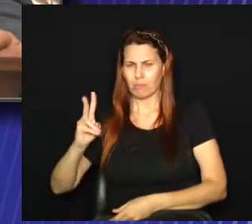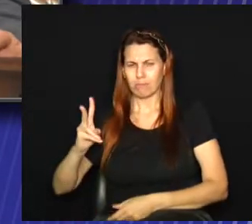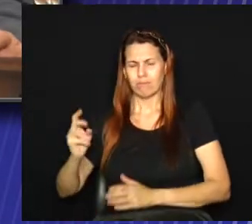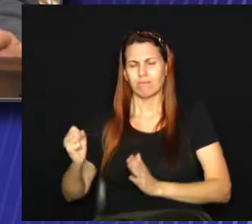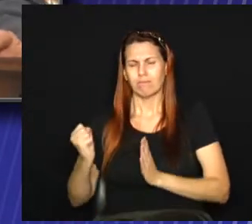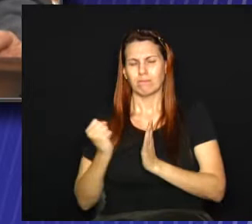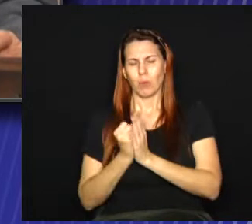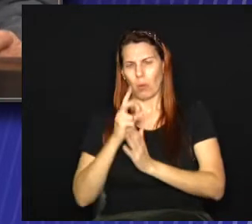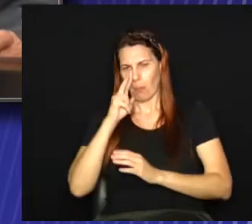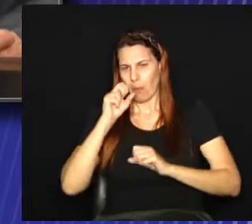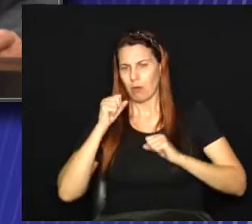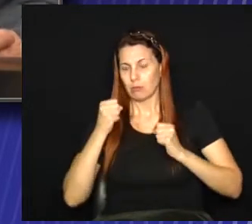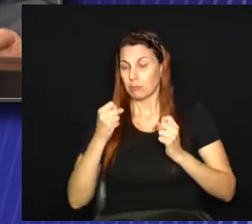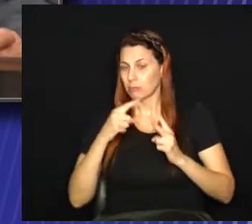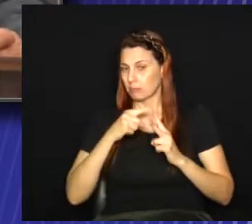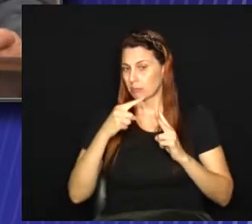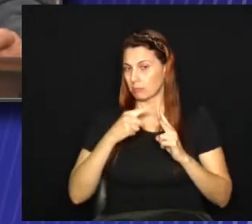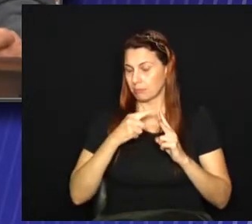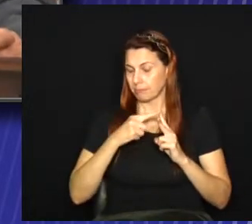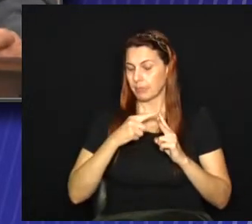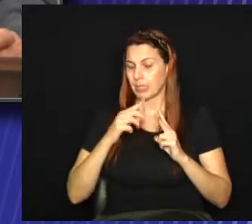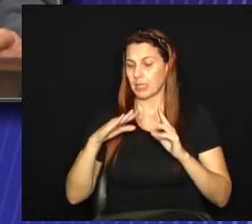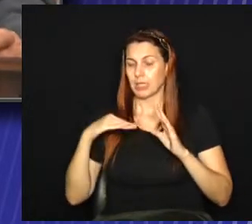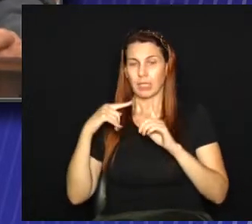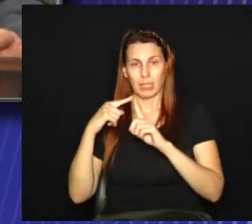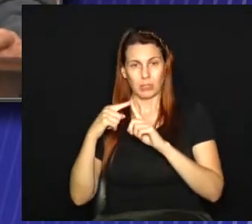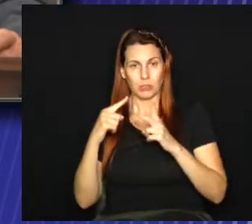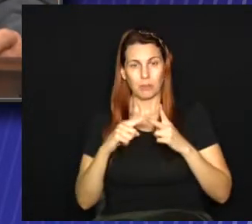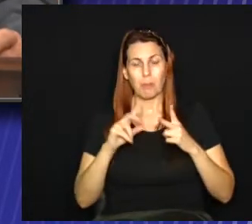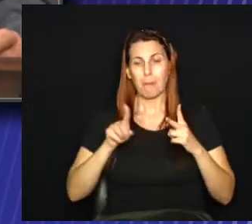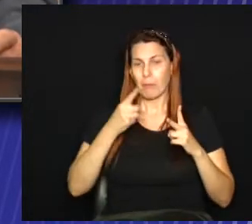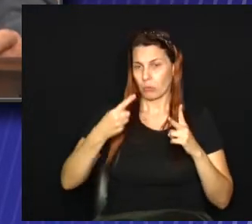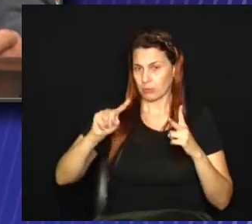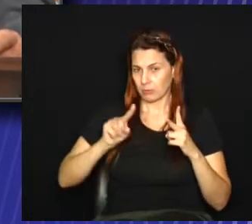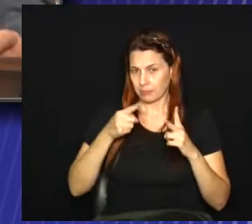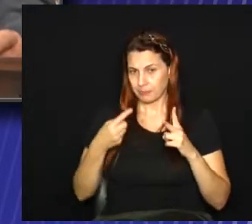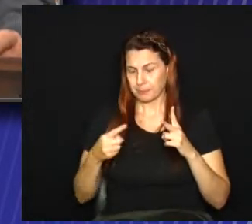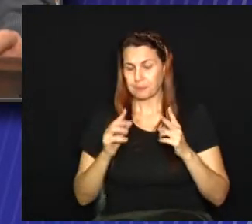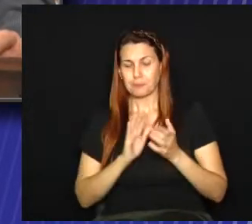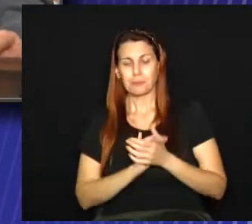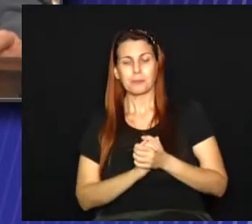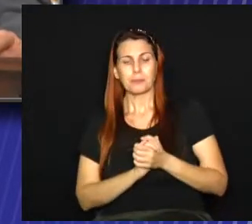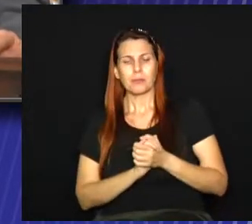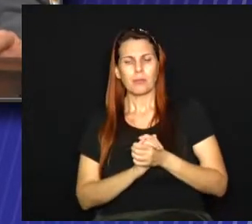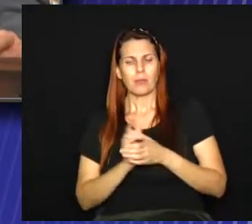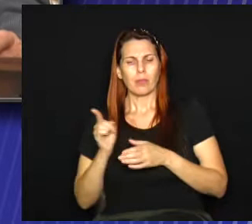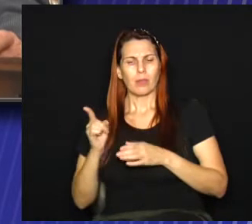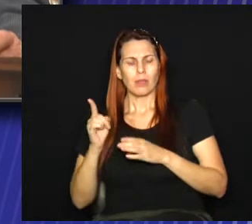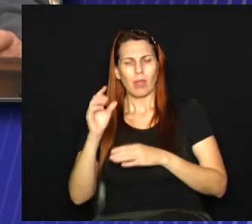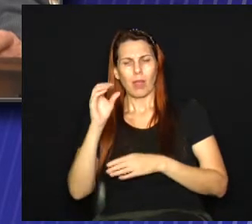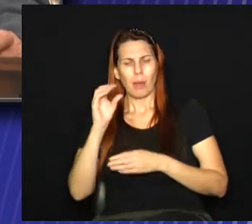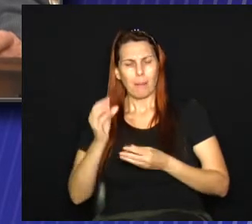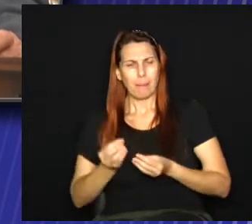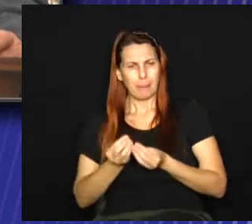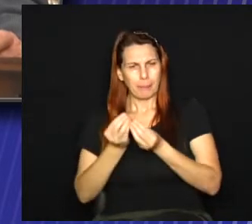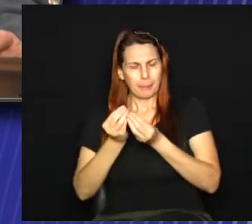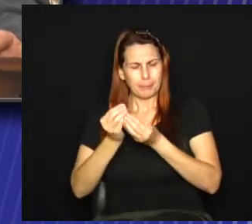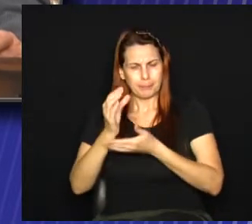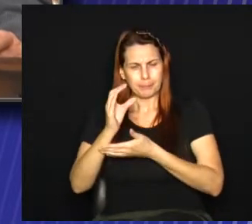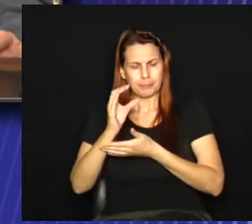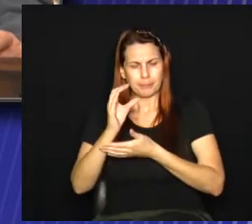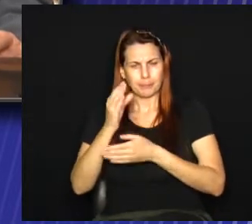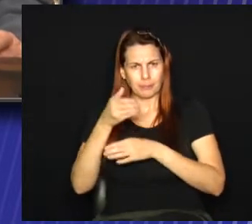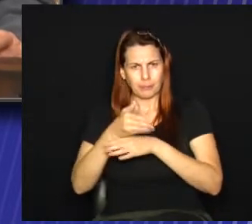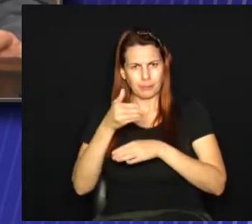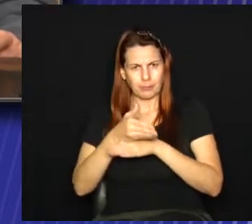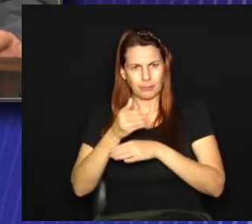fortemente por 2 realidades, a igreja e a música. Ao participar das missas na paróquia, estava sempre atento